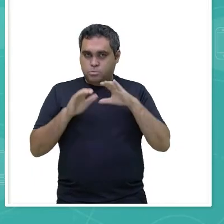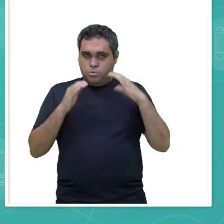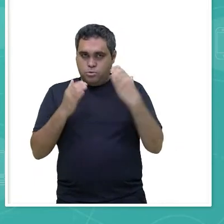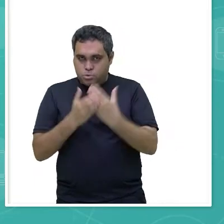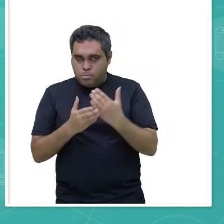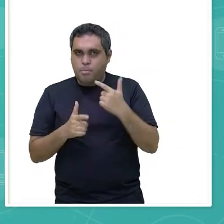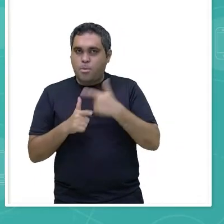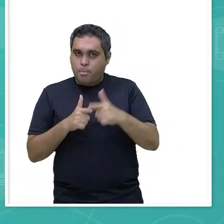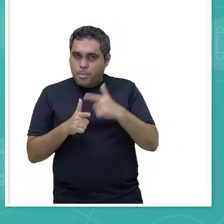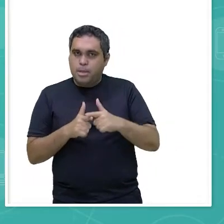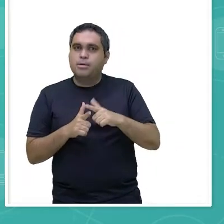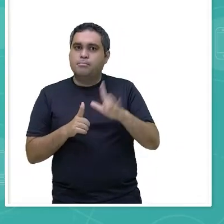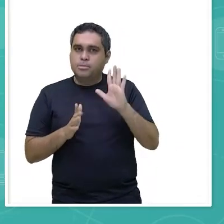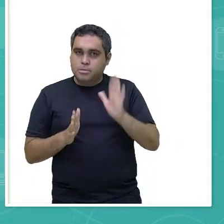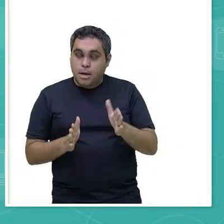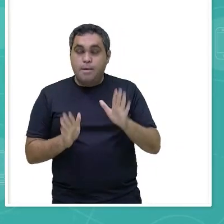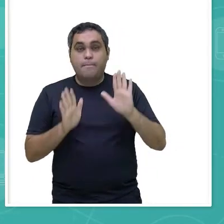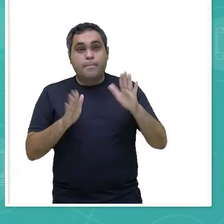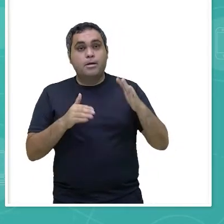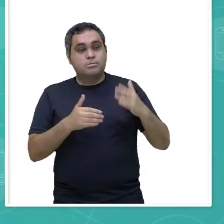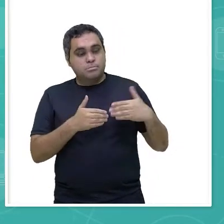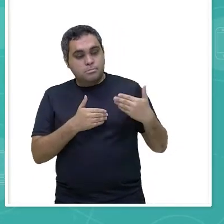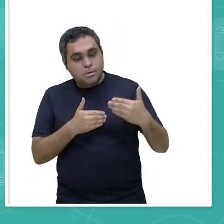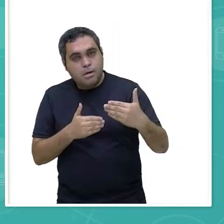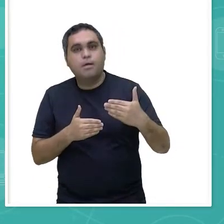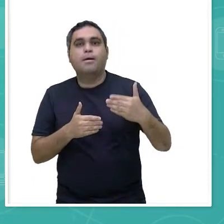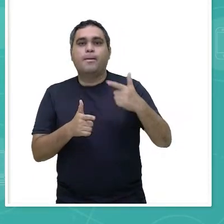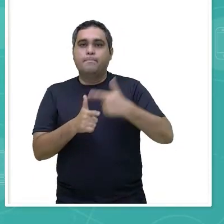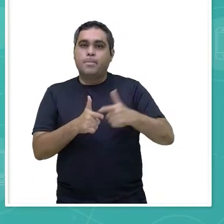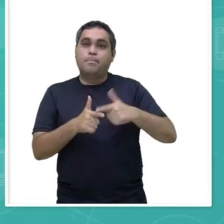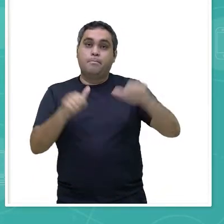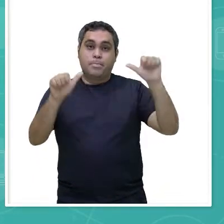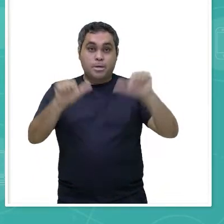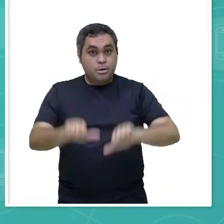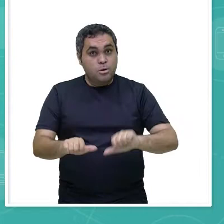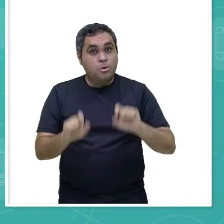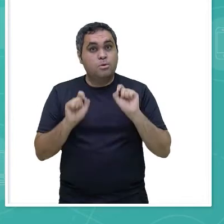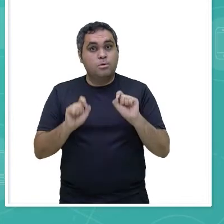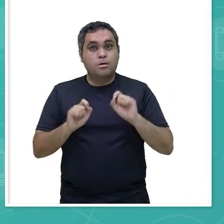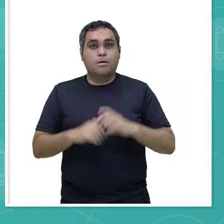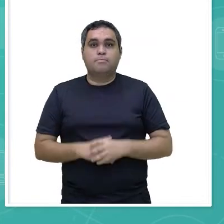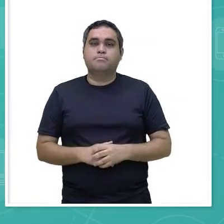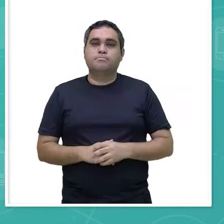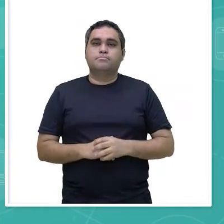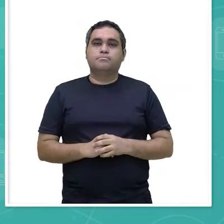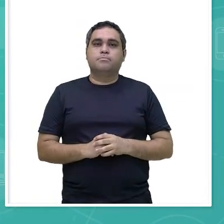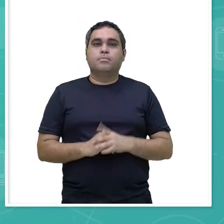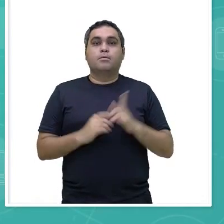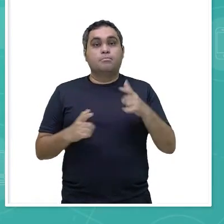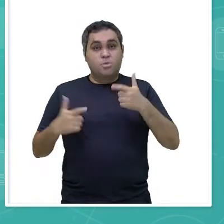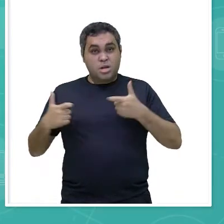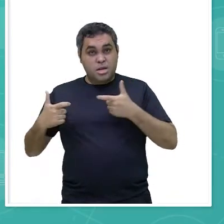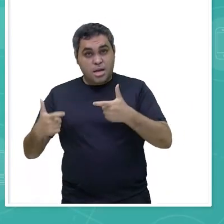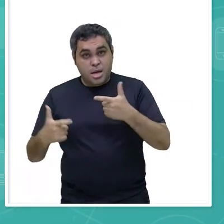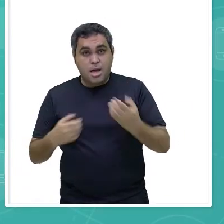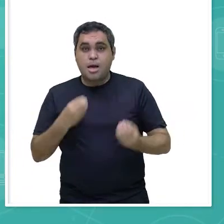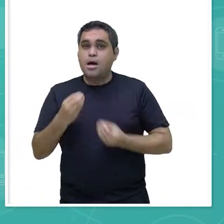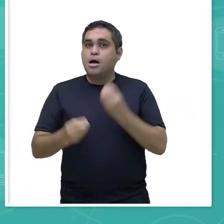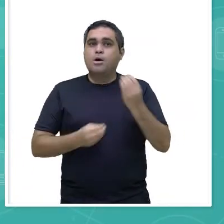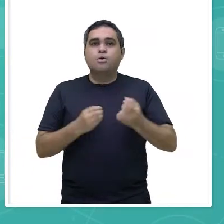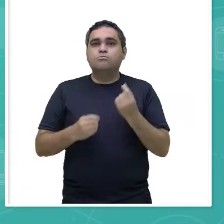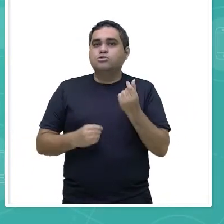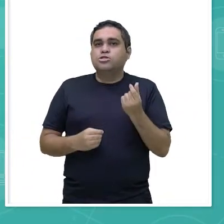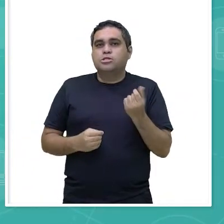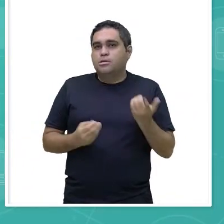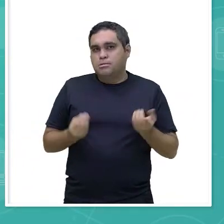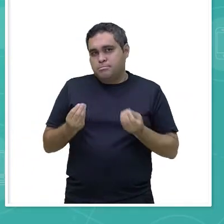vai começar a se acentuar ainda mais, porque para alimentar a Rússia na guerra, a sua população vai começar a passar muita